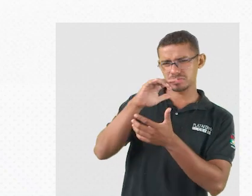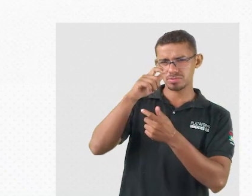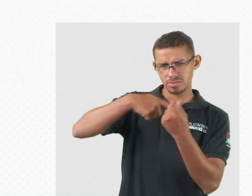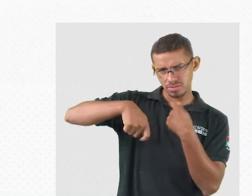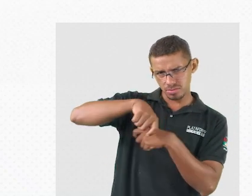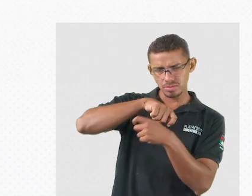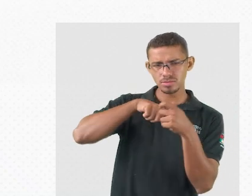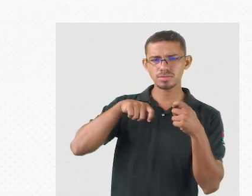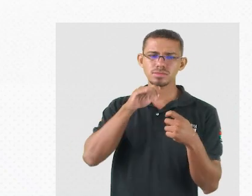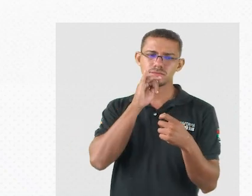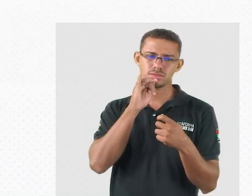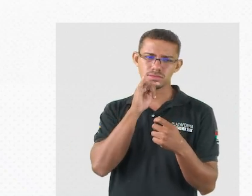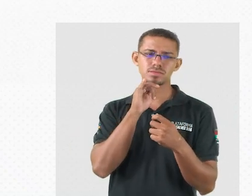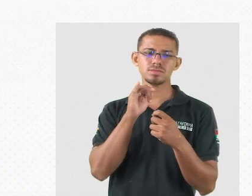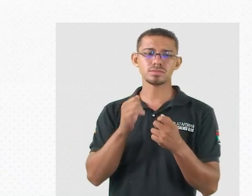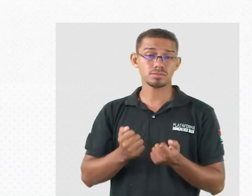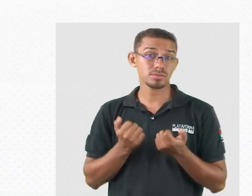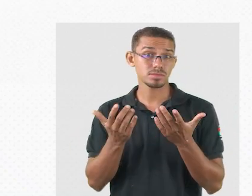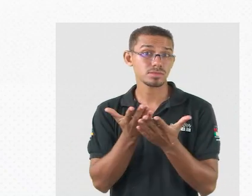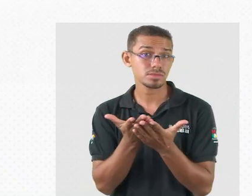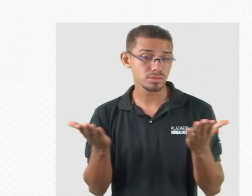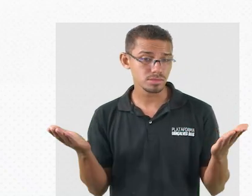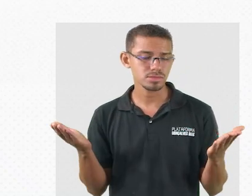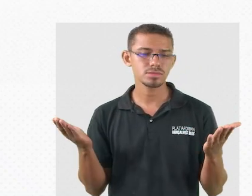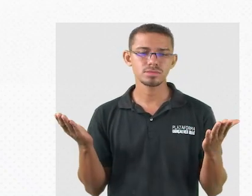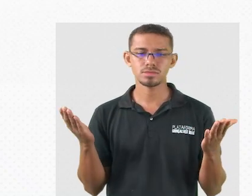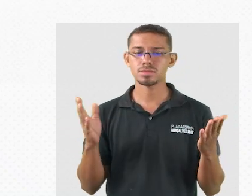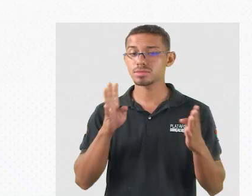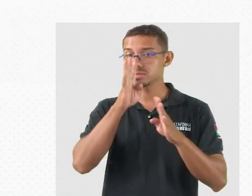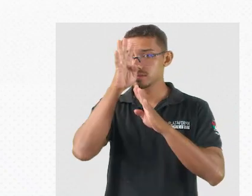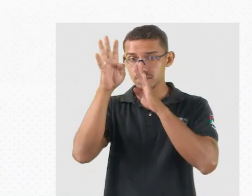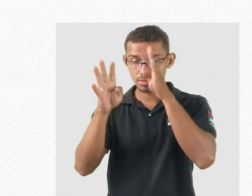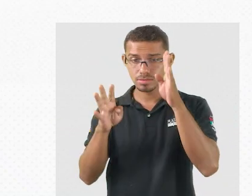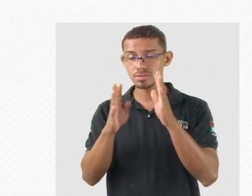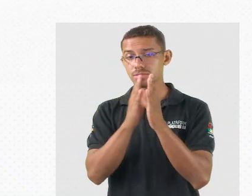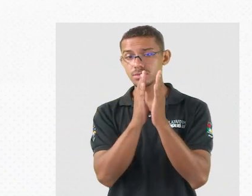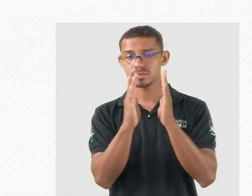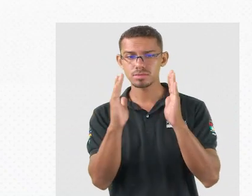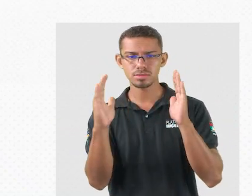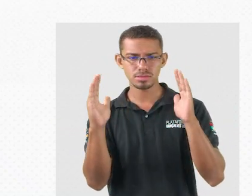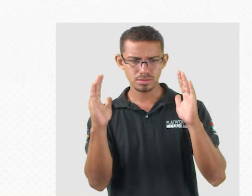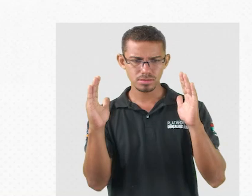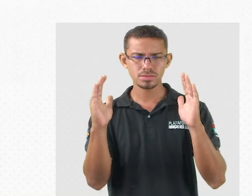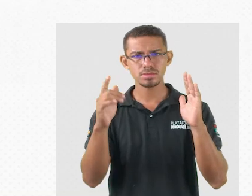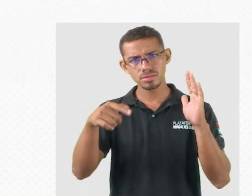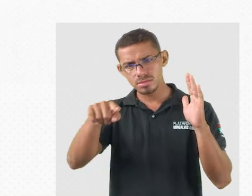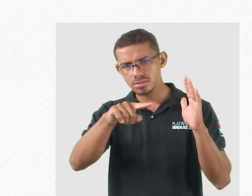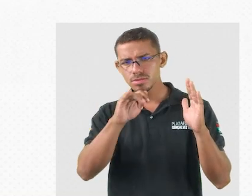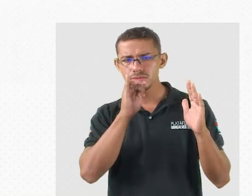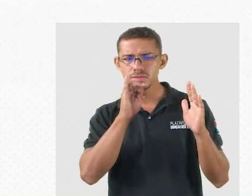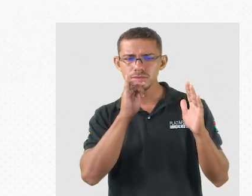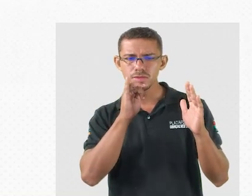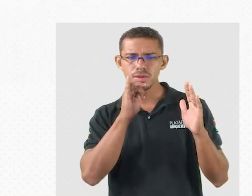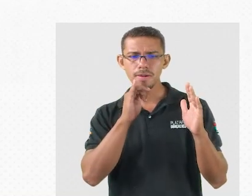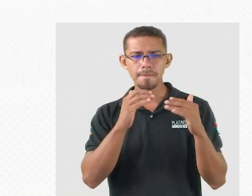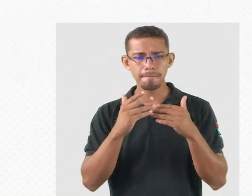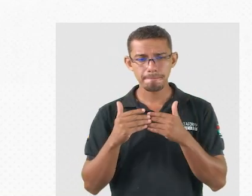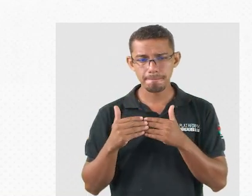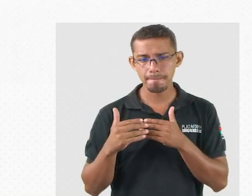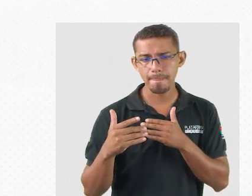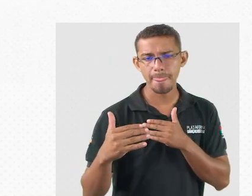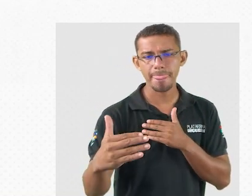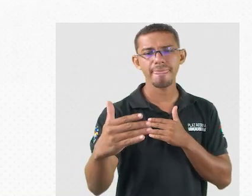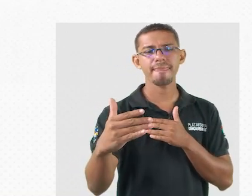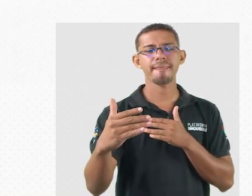né, já estava, né, agravada desde quando você passou, né,